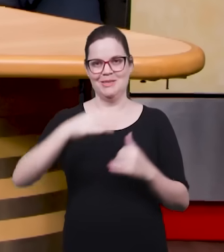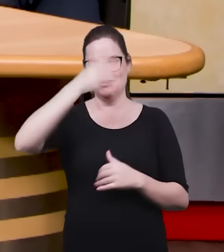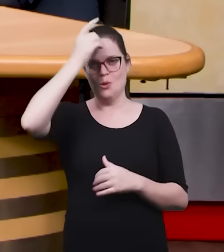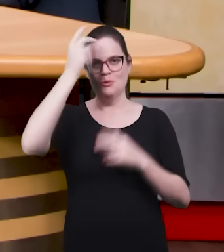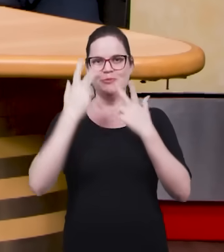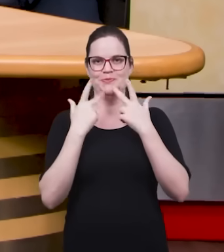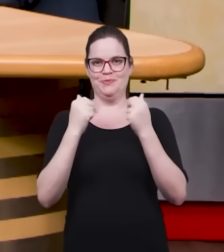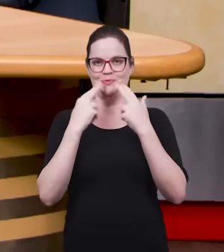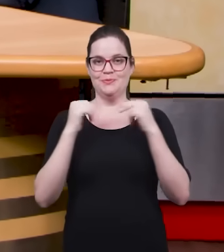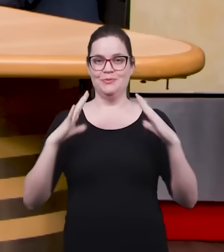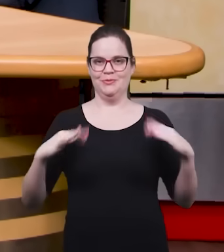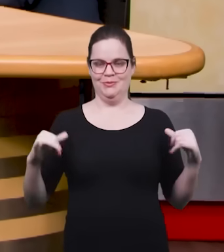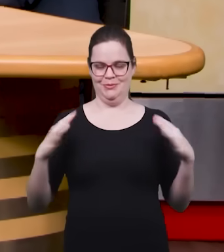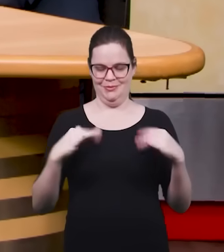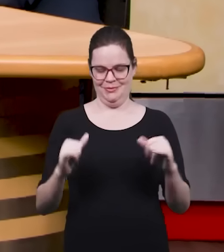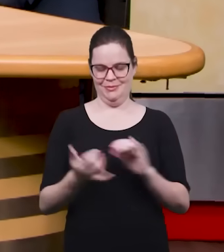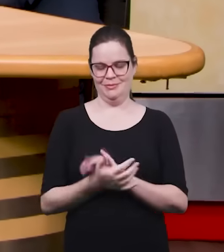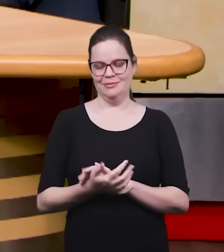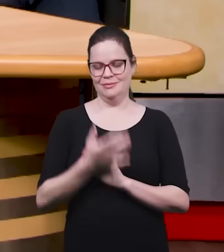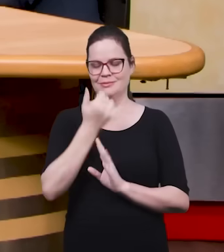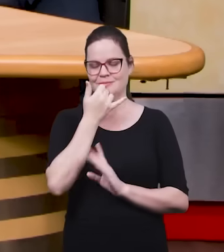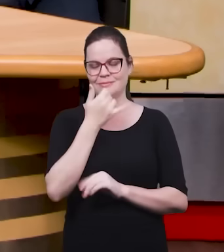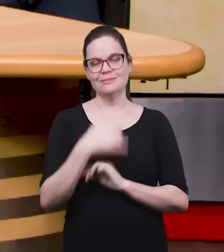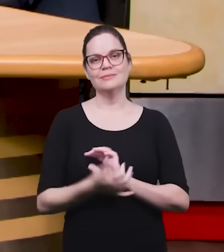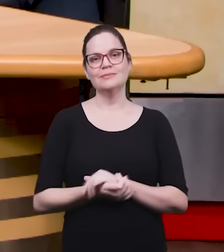Gilson vai voltar a falar também. Quando